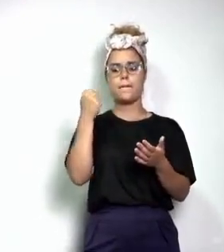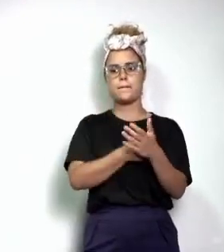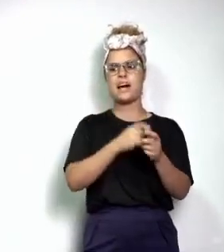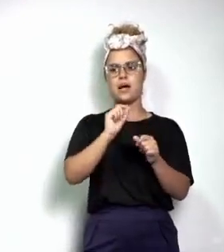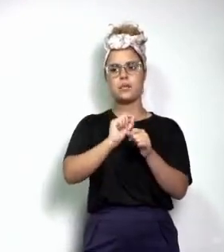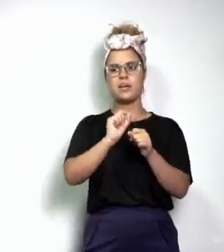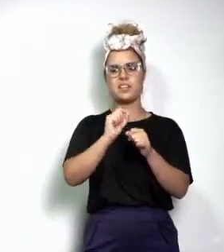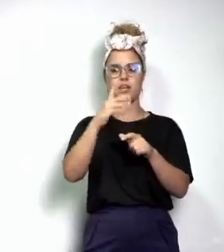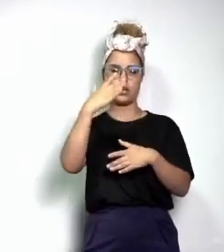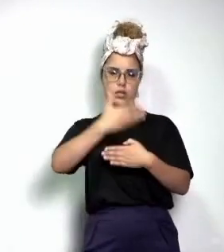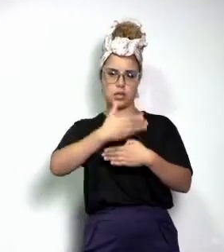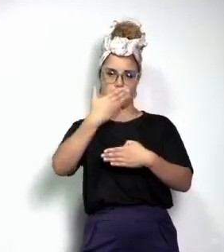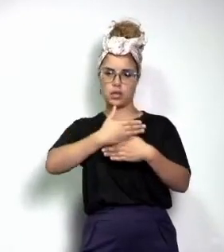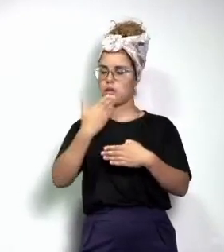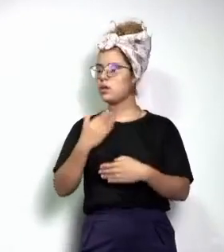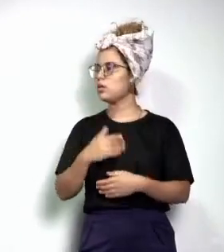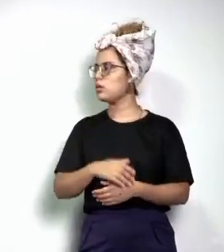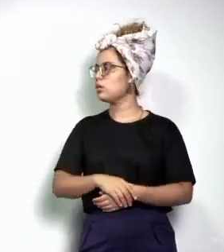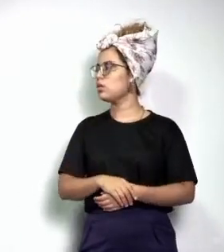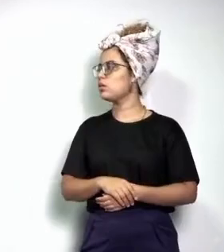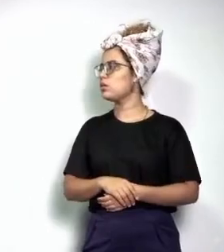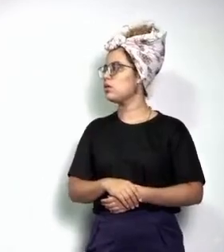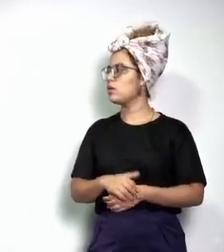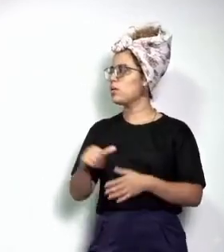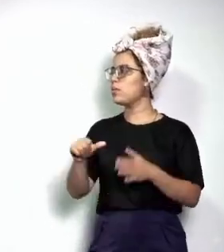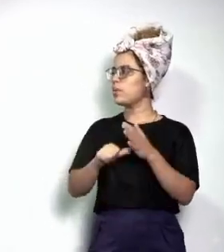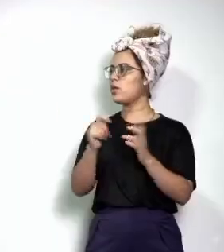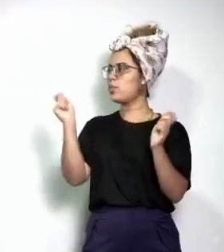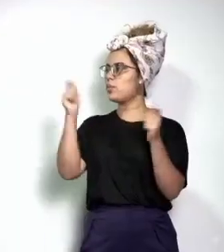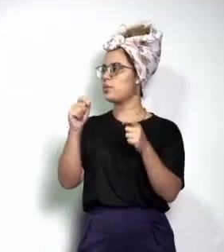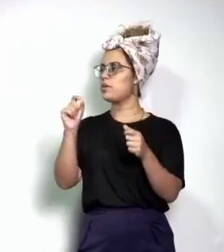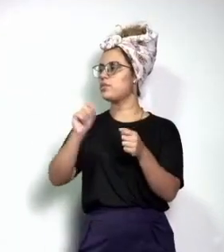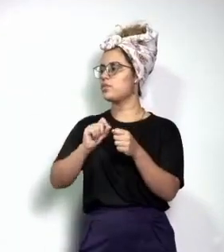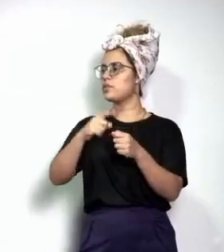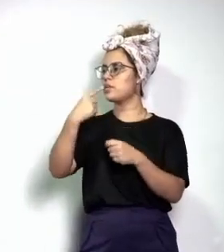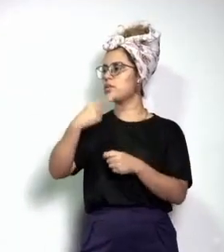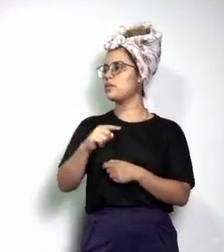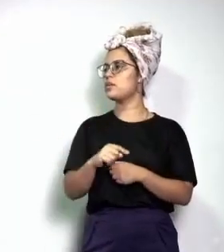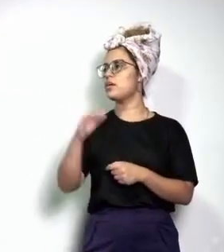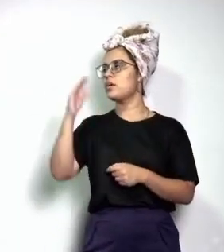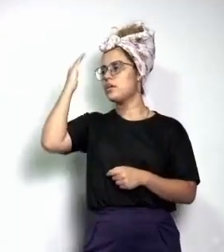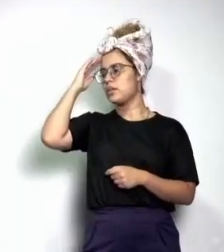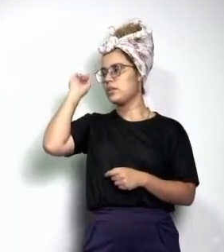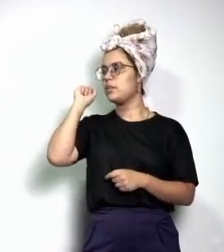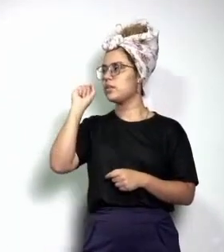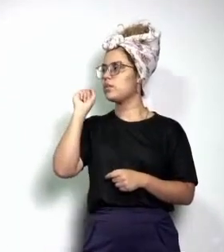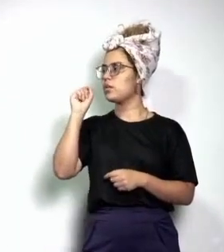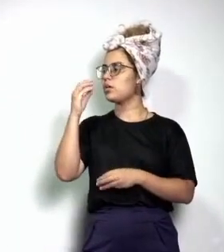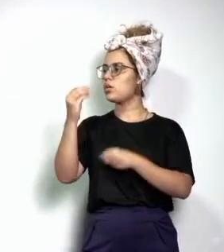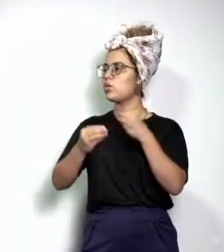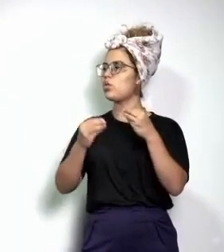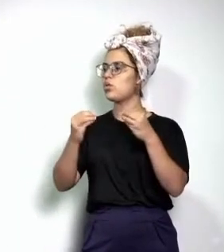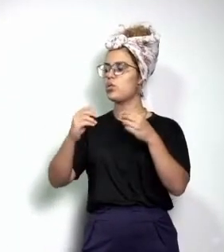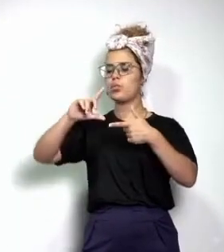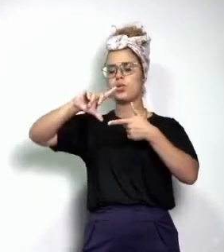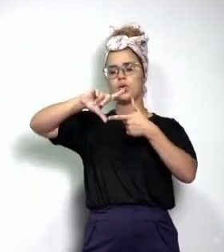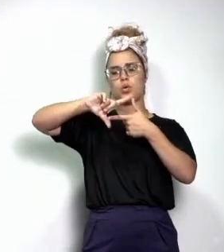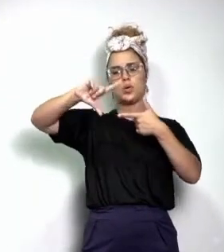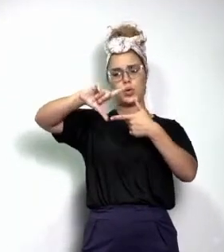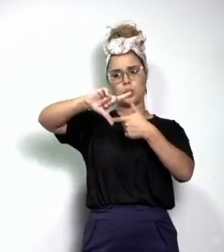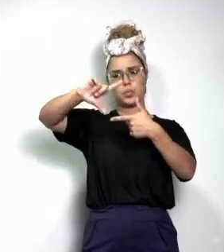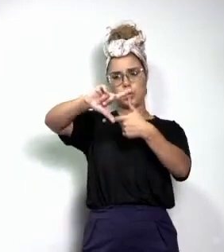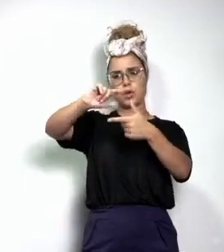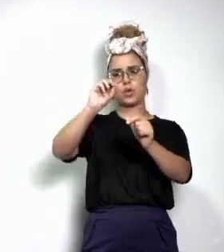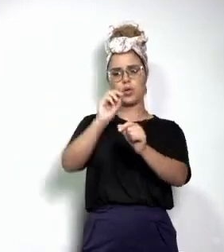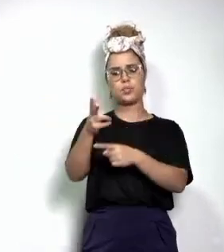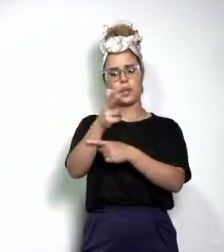E aí, a melhor maneira de fazer isso é entendendo como está sendo o enquadramento da câmera que a gente está